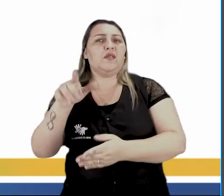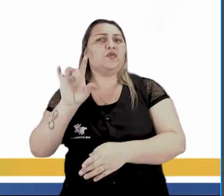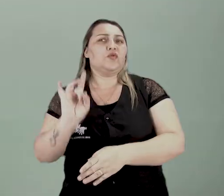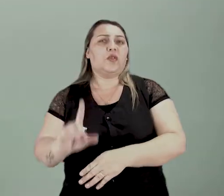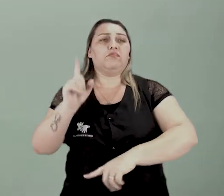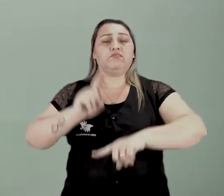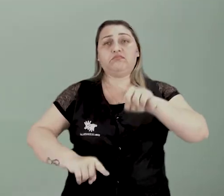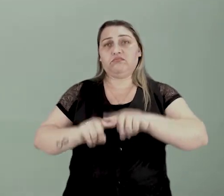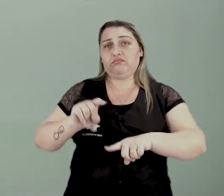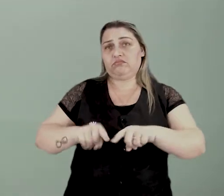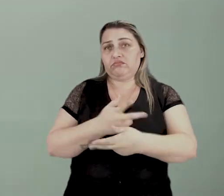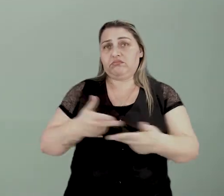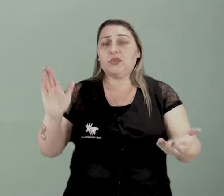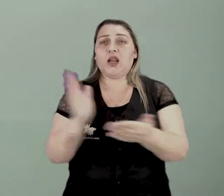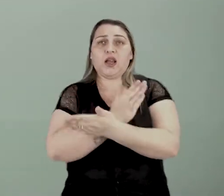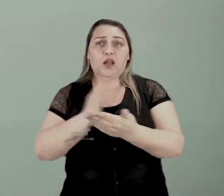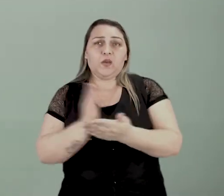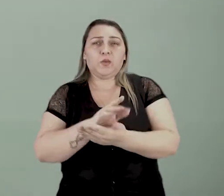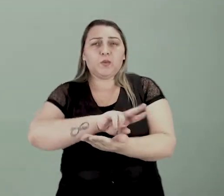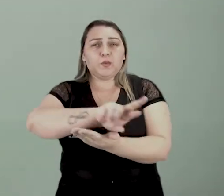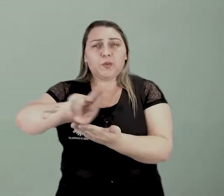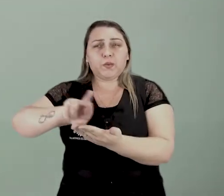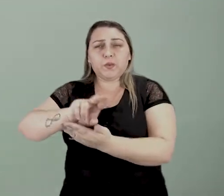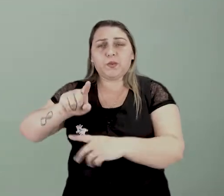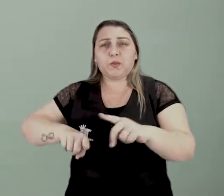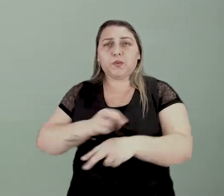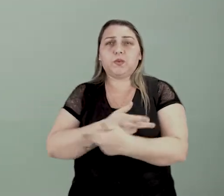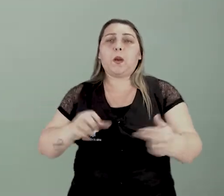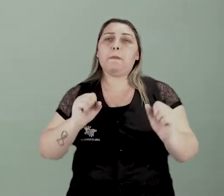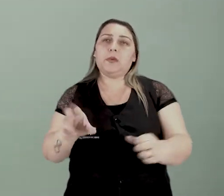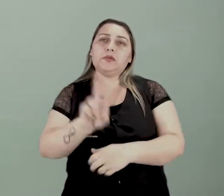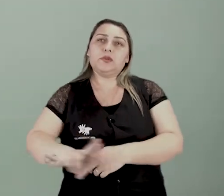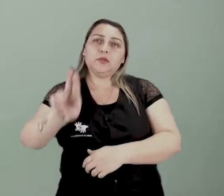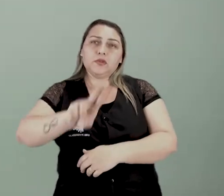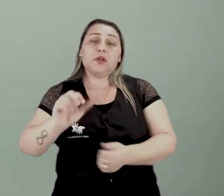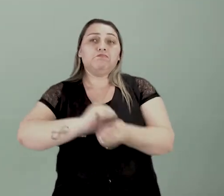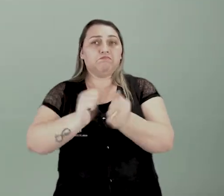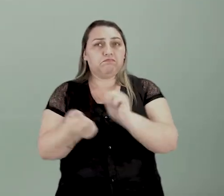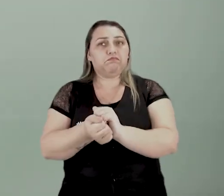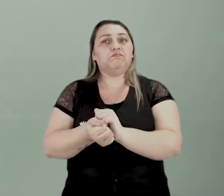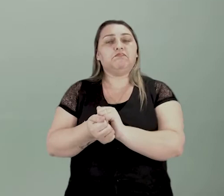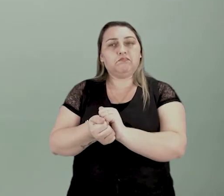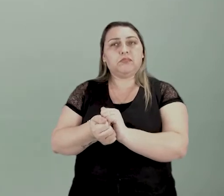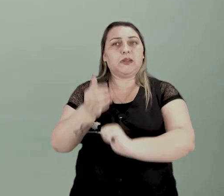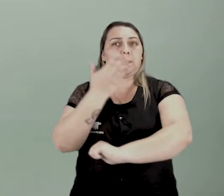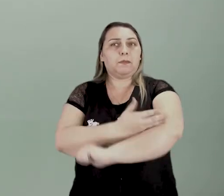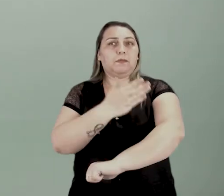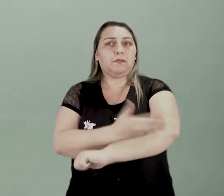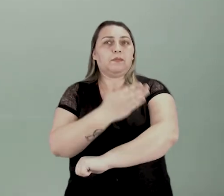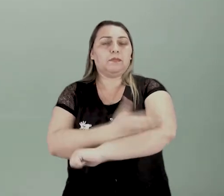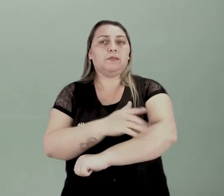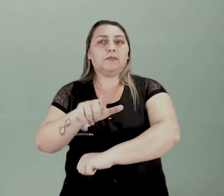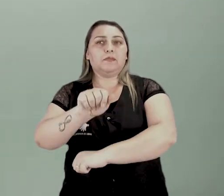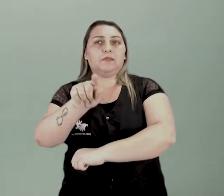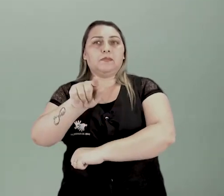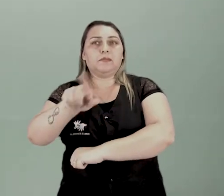dos materiais, mas existem uma infinidade de materiais que podem ser usados e que podem ser adaptados para essa prática do lazer.